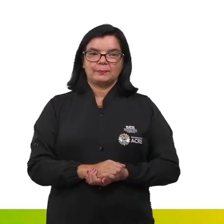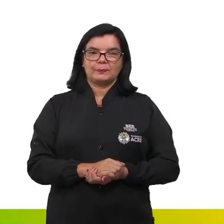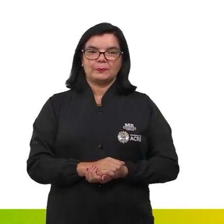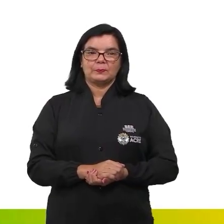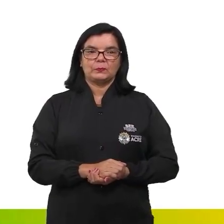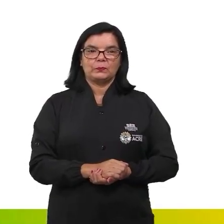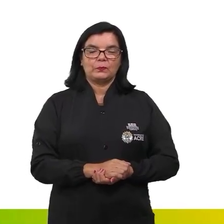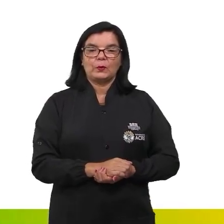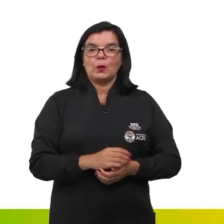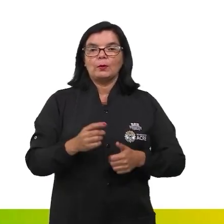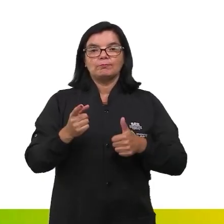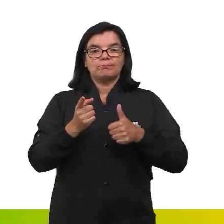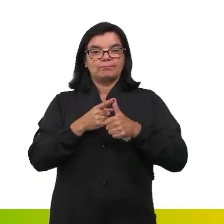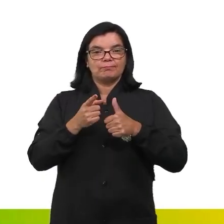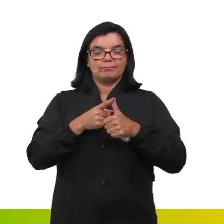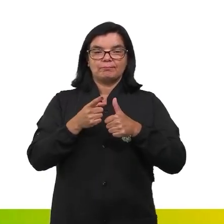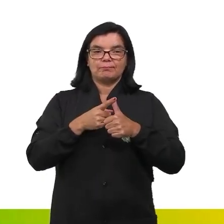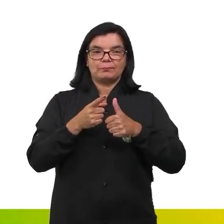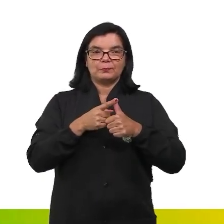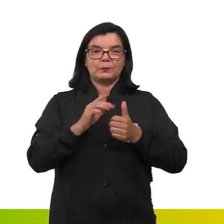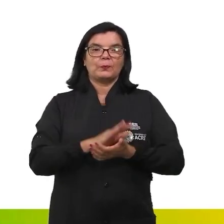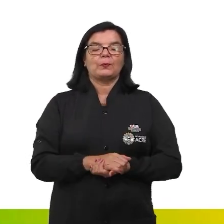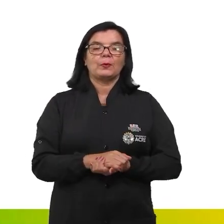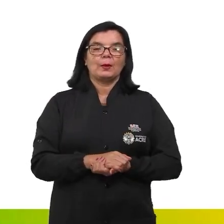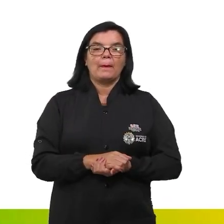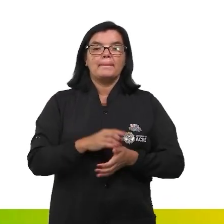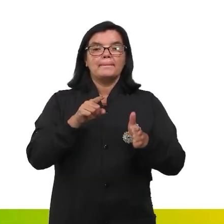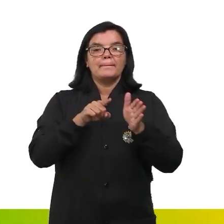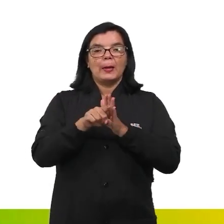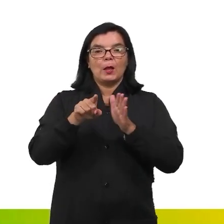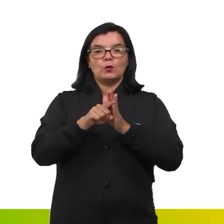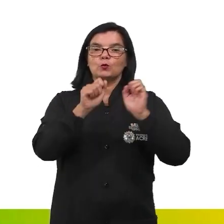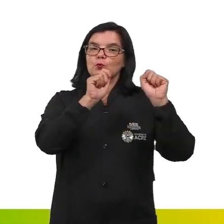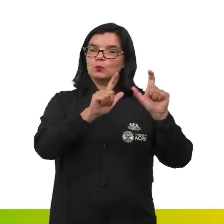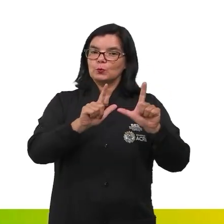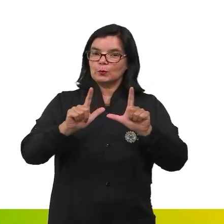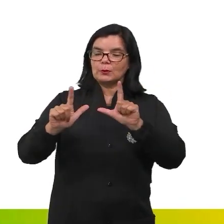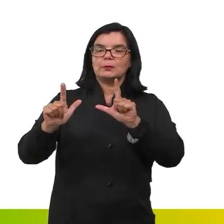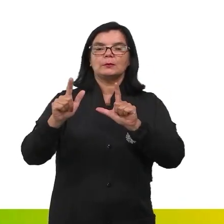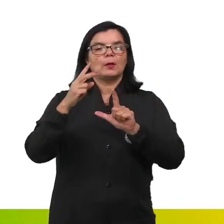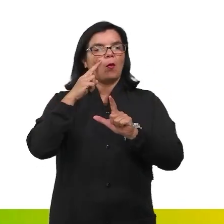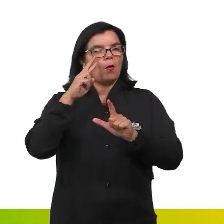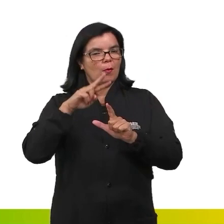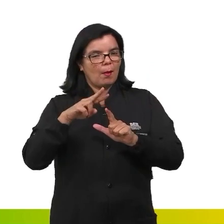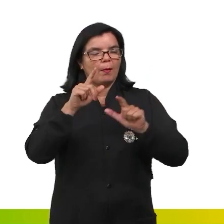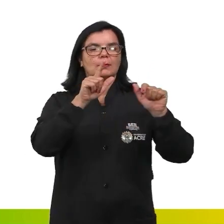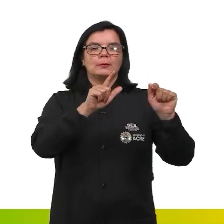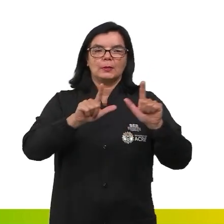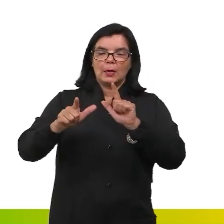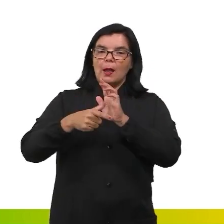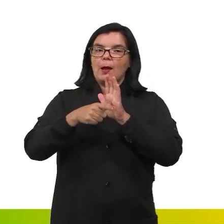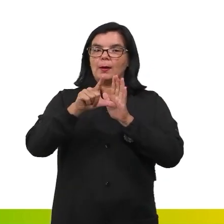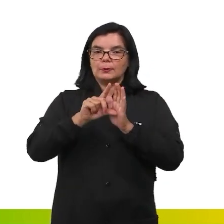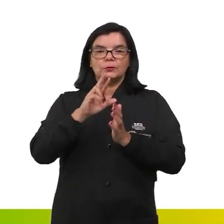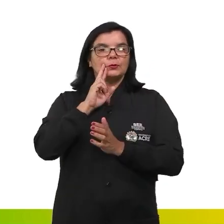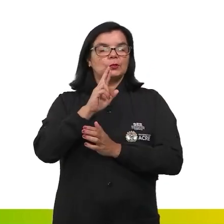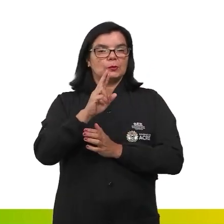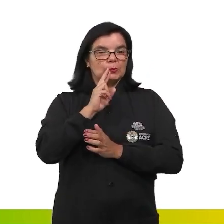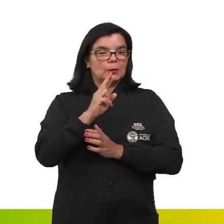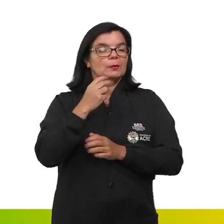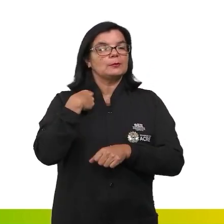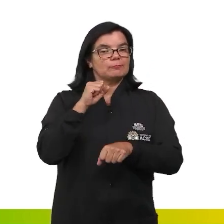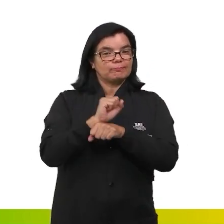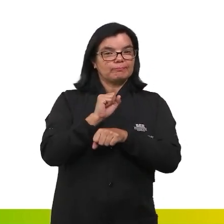Aí, galerinha, questão de número 1. Pergunta sobre o slide, né, galerinha? Eu falei para vocês dar uma olhada no slide antes de fazer essa atividade. Espero que